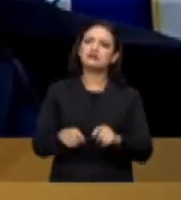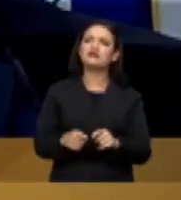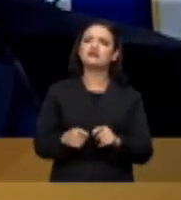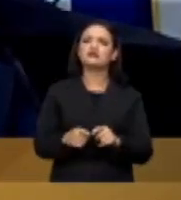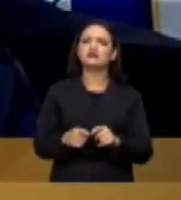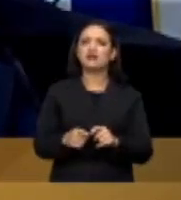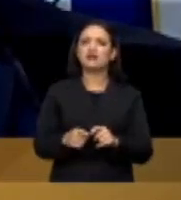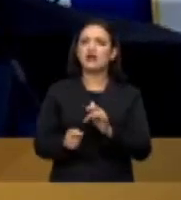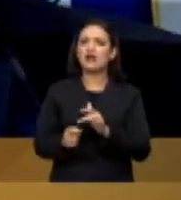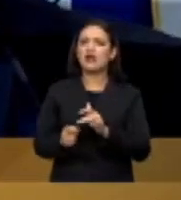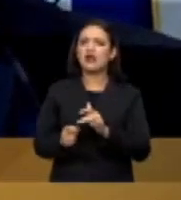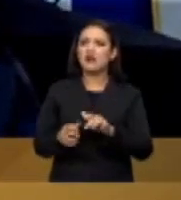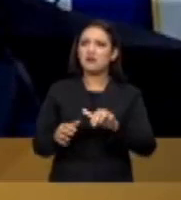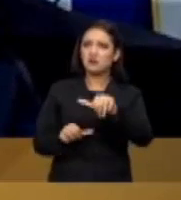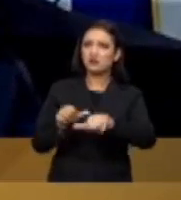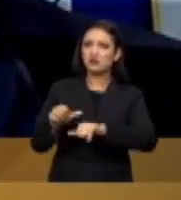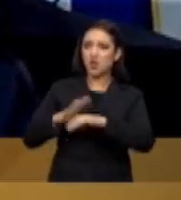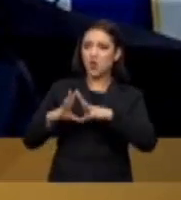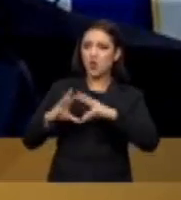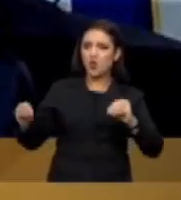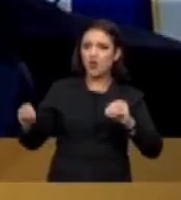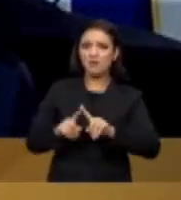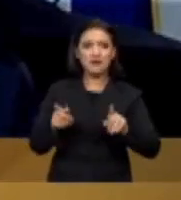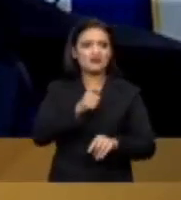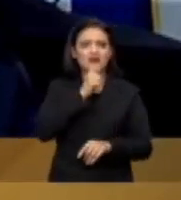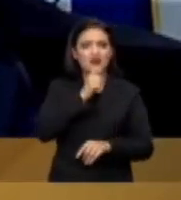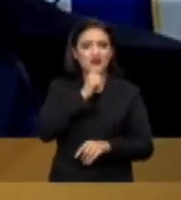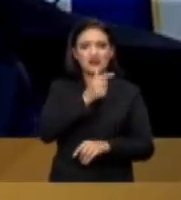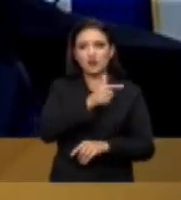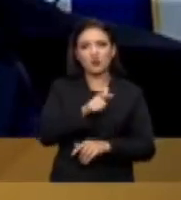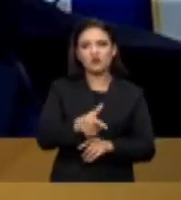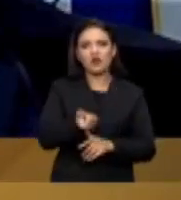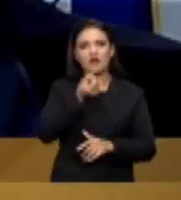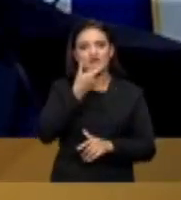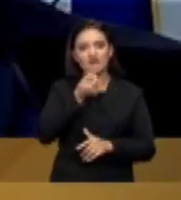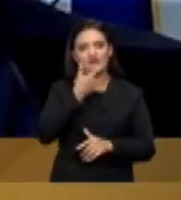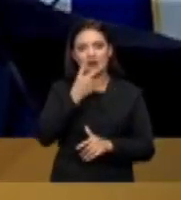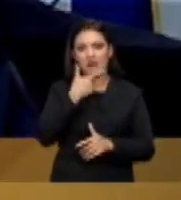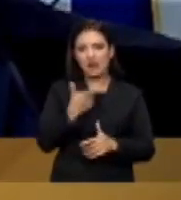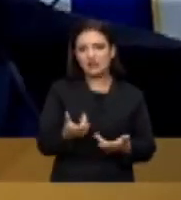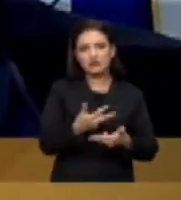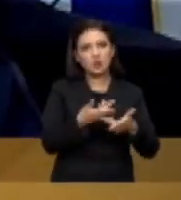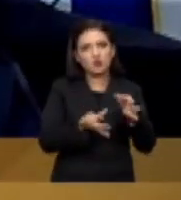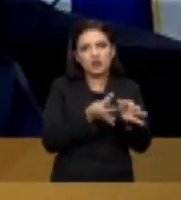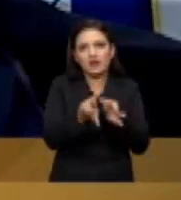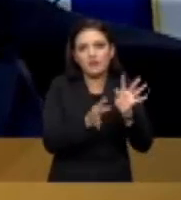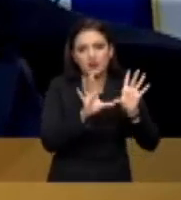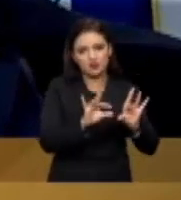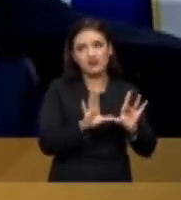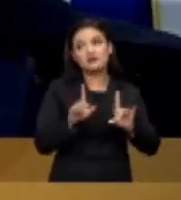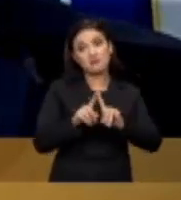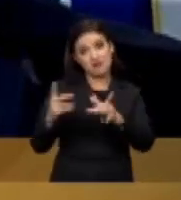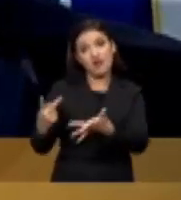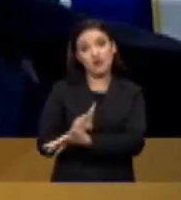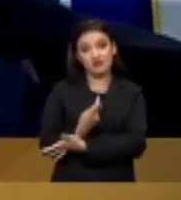não previstas propriamente na farmacologia ou em outro qualquer tratamento científico.